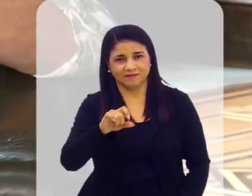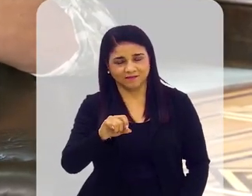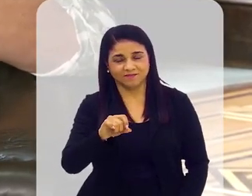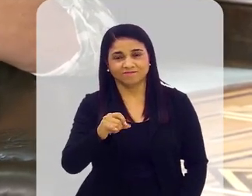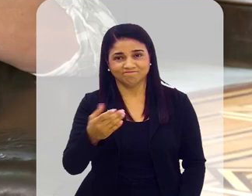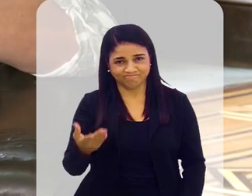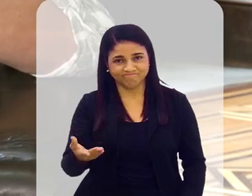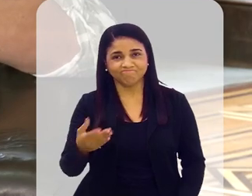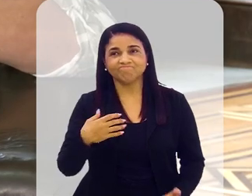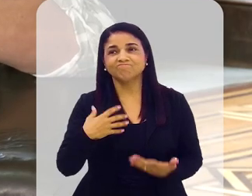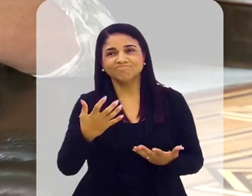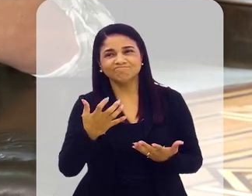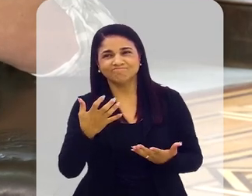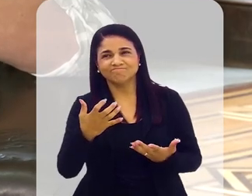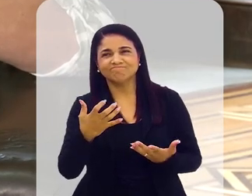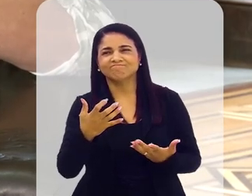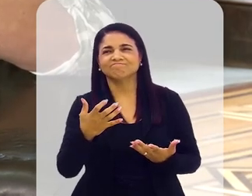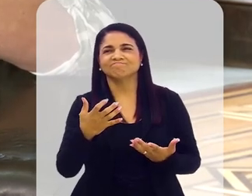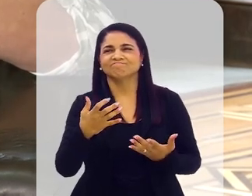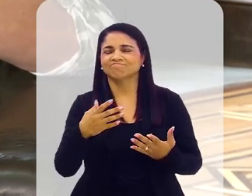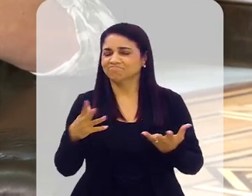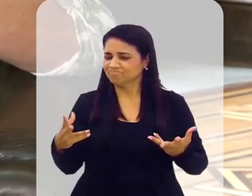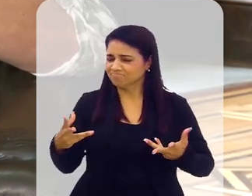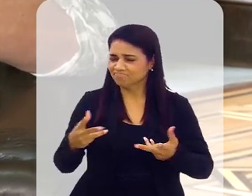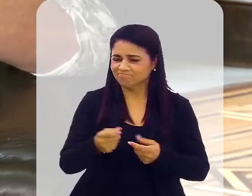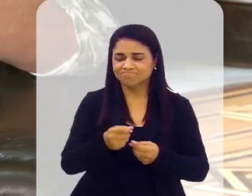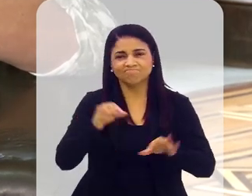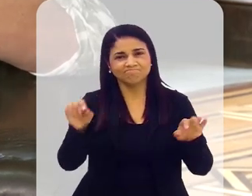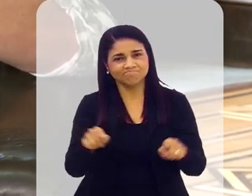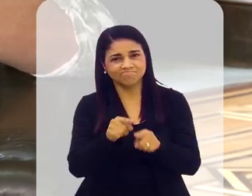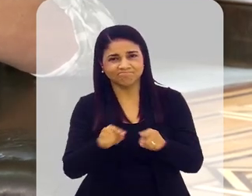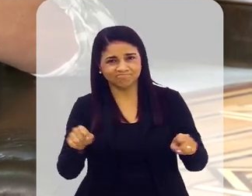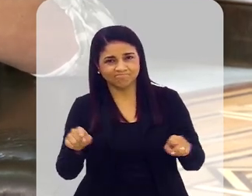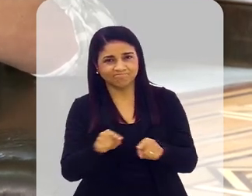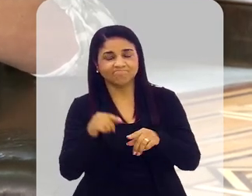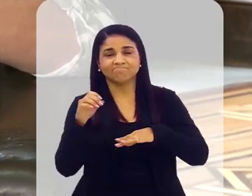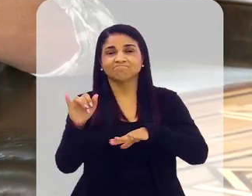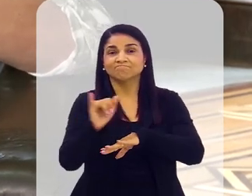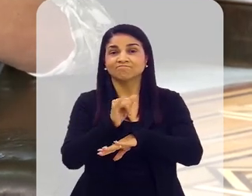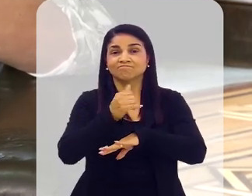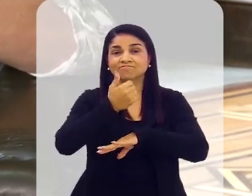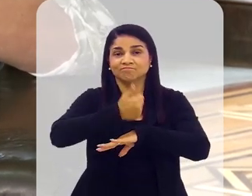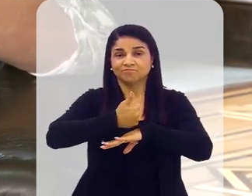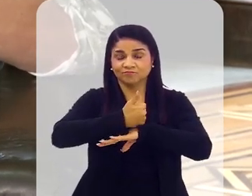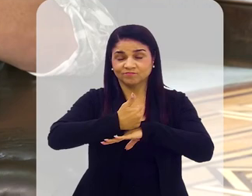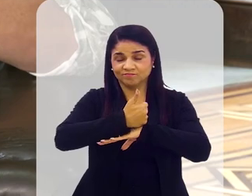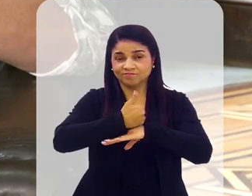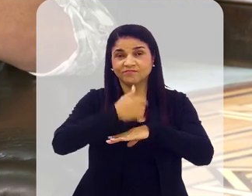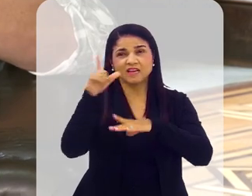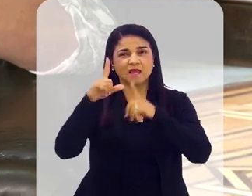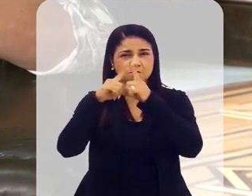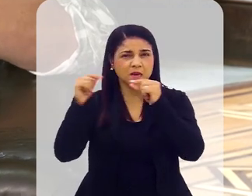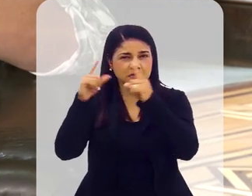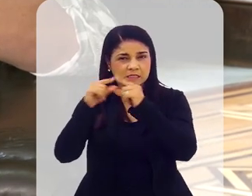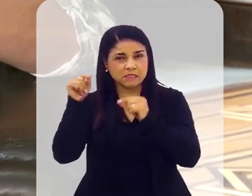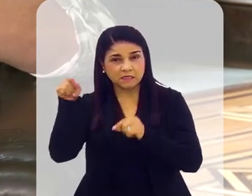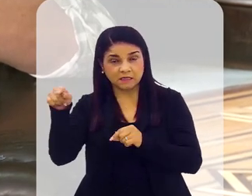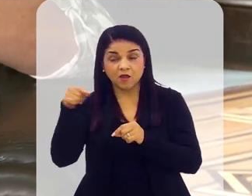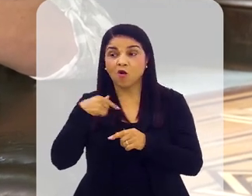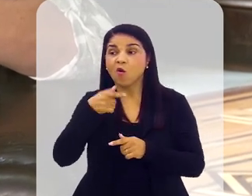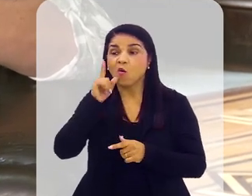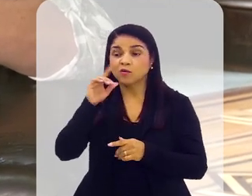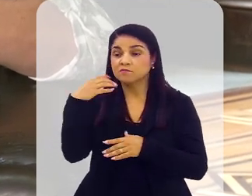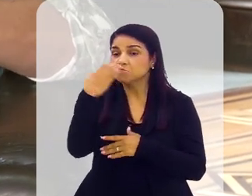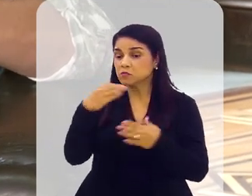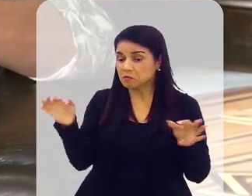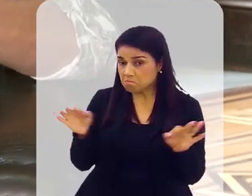vou lançar aqui agora. Eu quero. Fiz uma produção assim sensacional com o Maestro Geraldo Taylor, né, que tá em São Paulo. Uhum. Masterizamos lá em